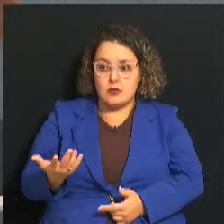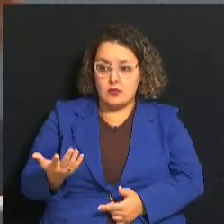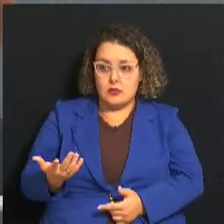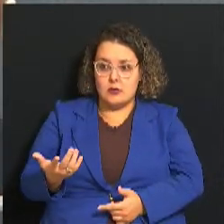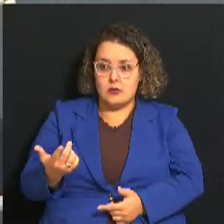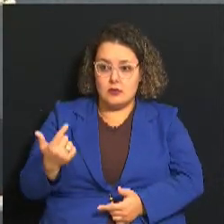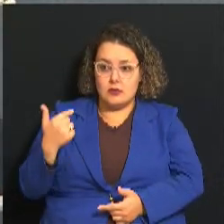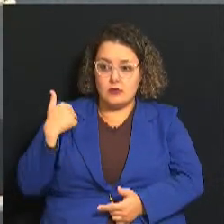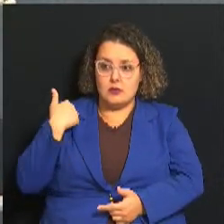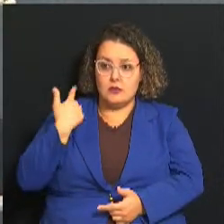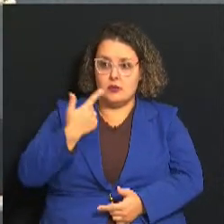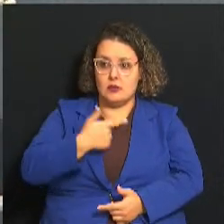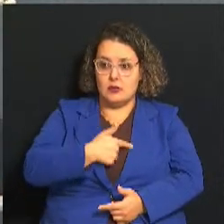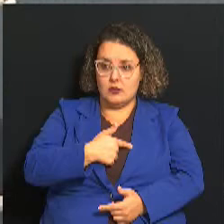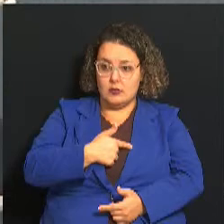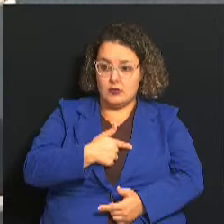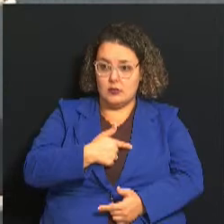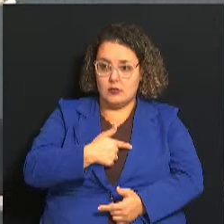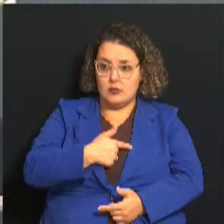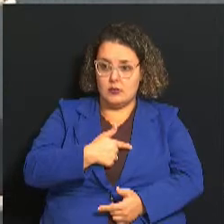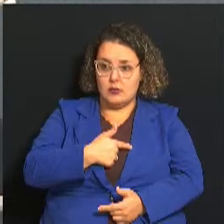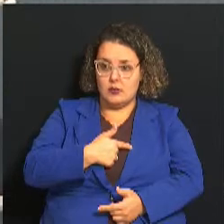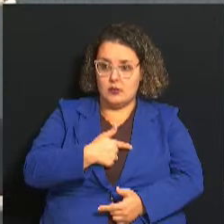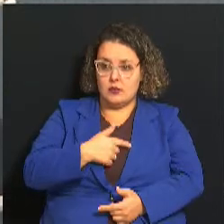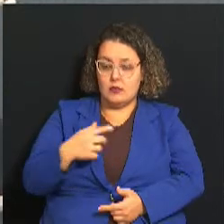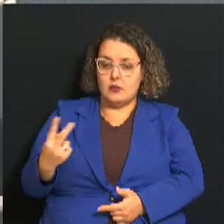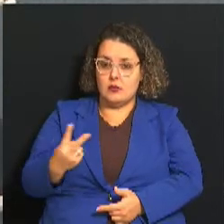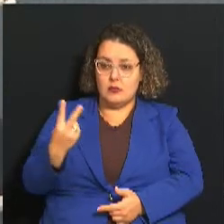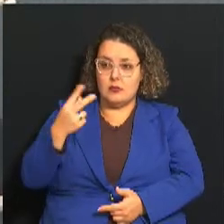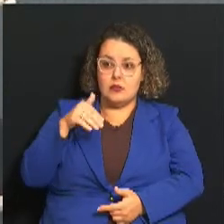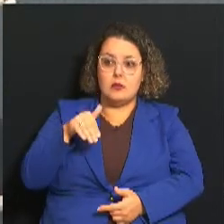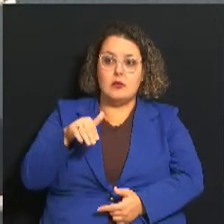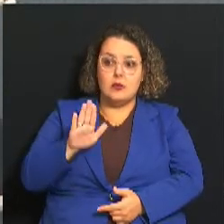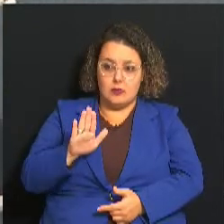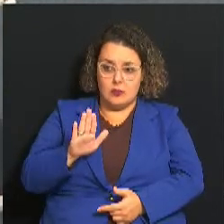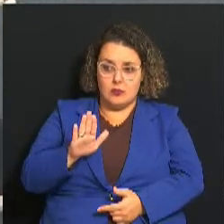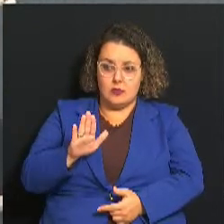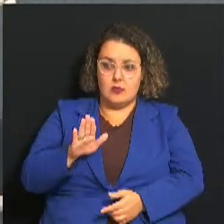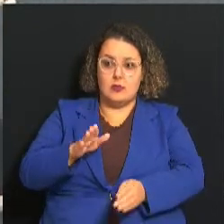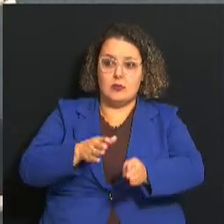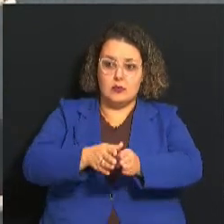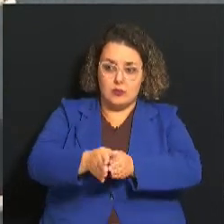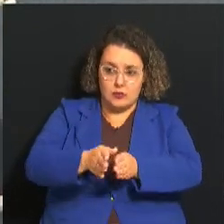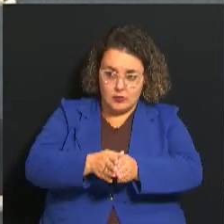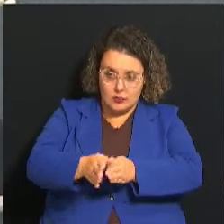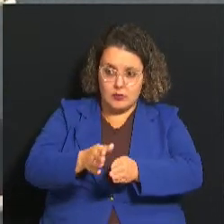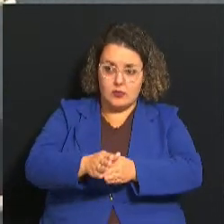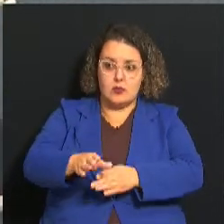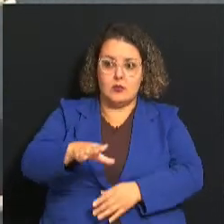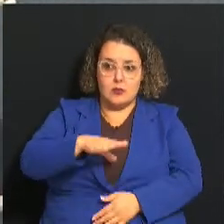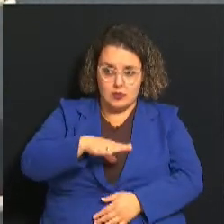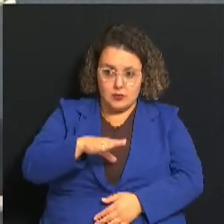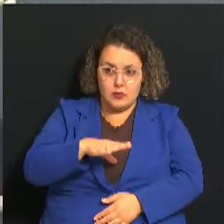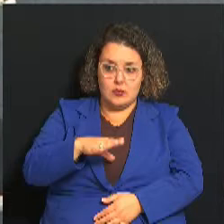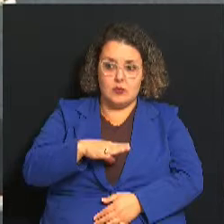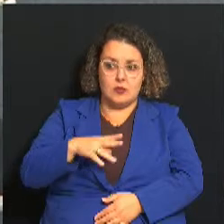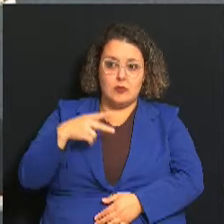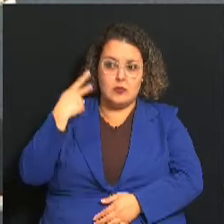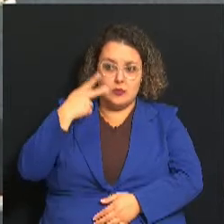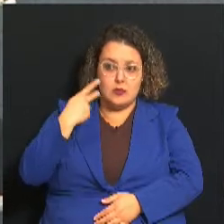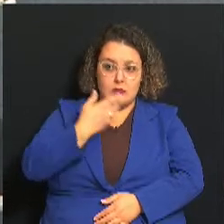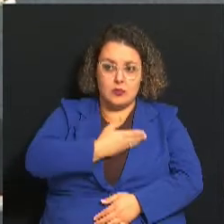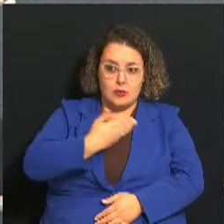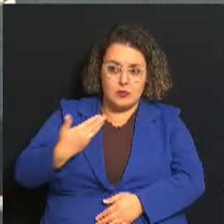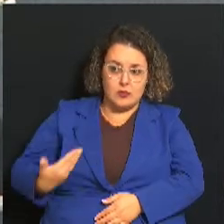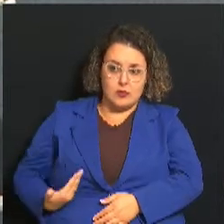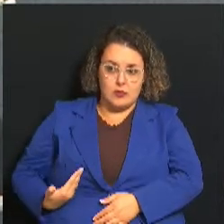não deveria valorizar mais os conselhos municipais de políticas públicas? Eu